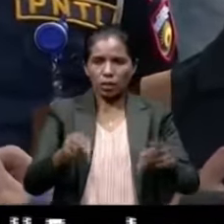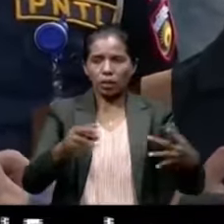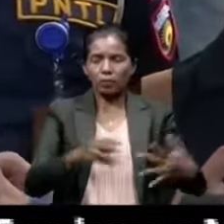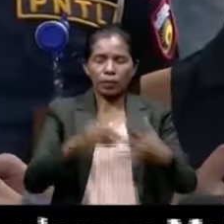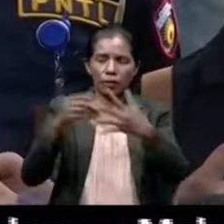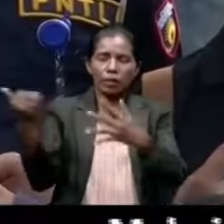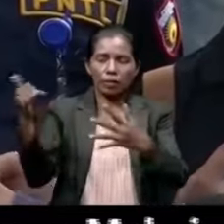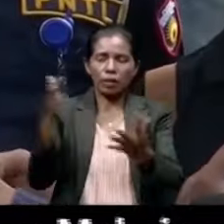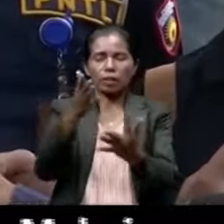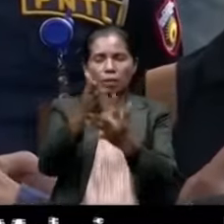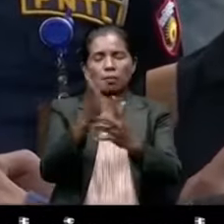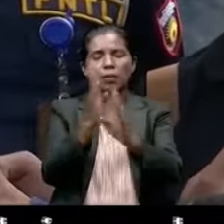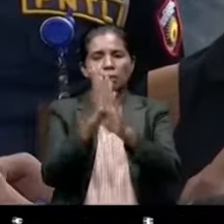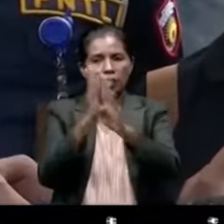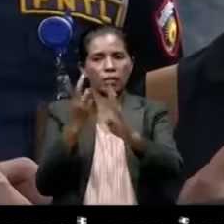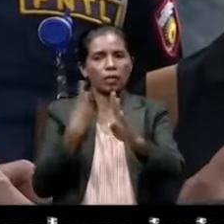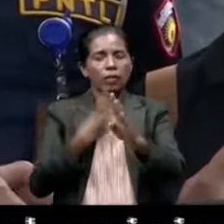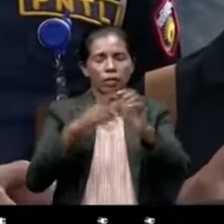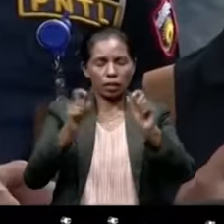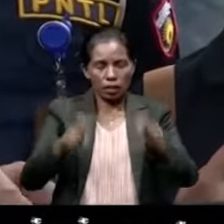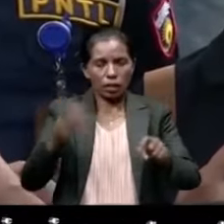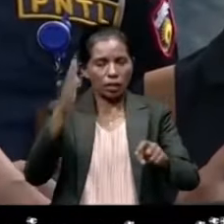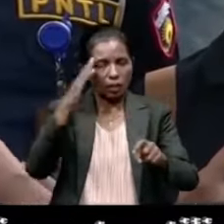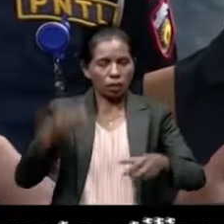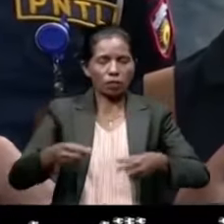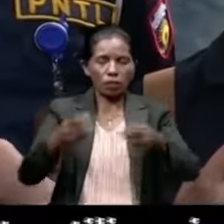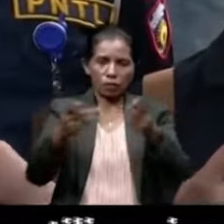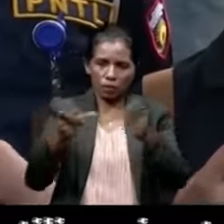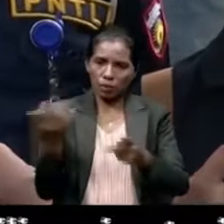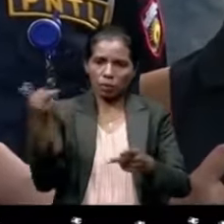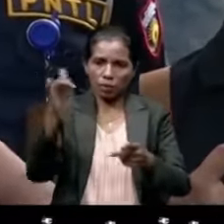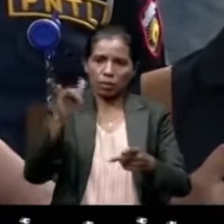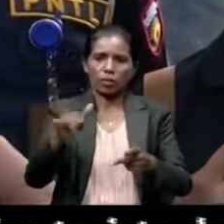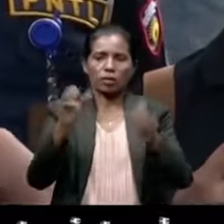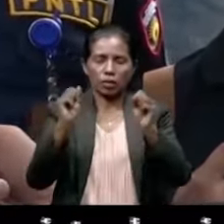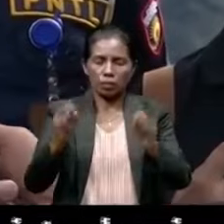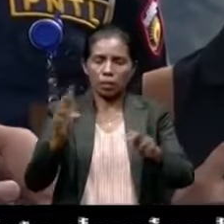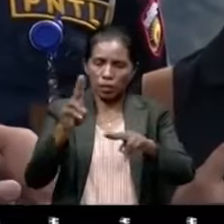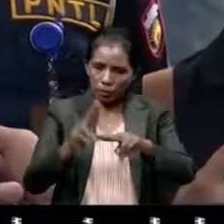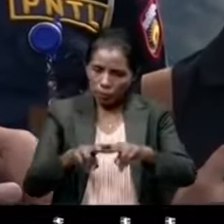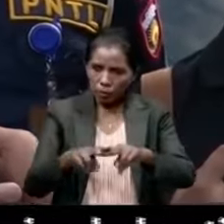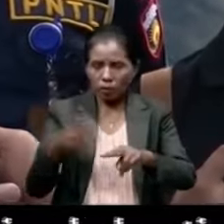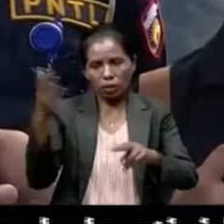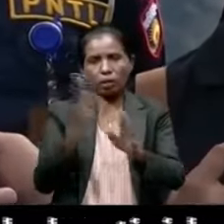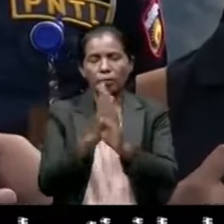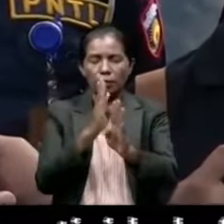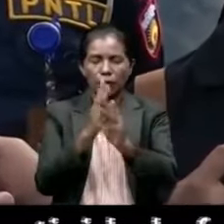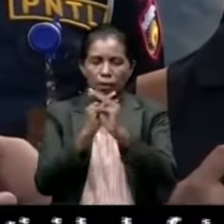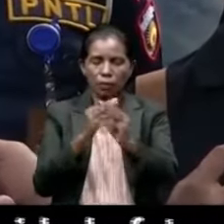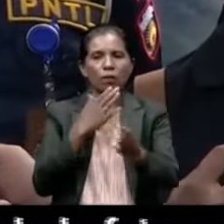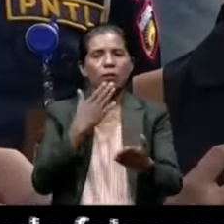hira sira sa microlecer karik iten ke consciencia para at fo espaço ba sira por sira bele tur ya microlecer aran ho ho